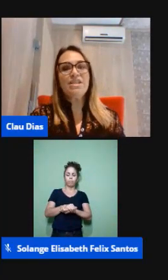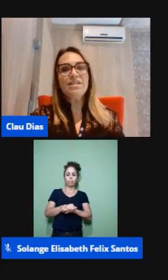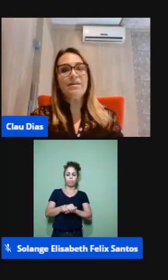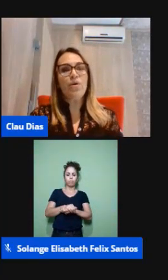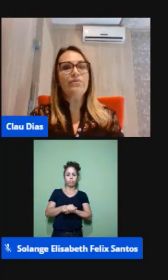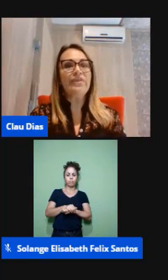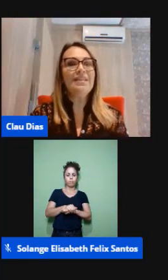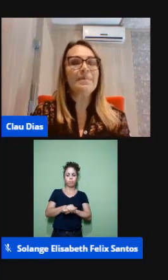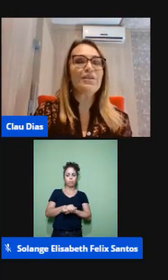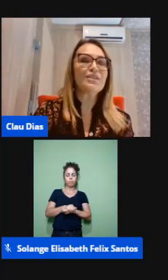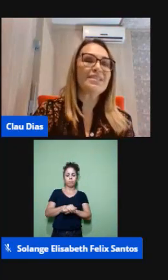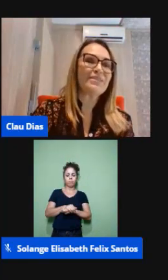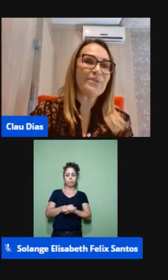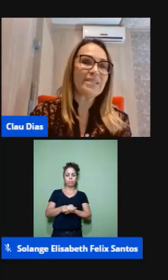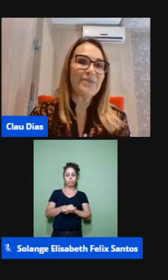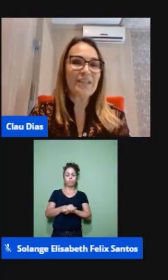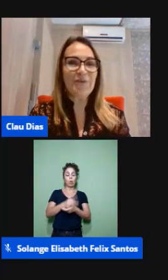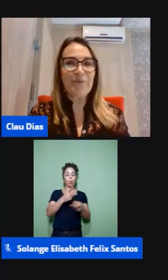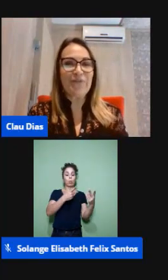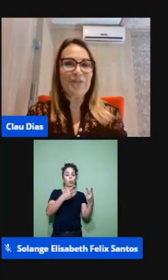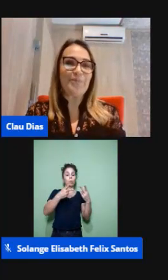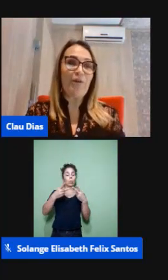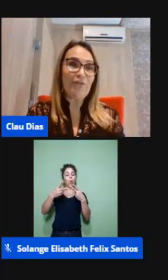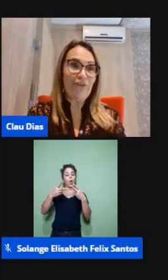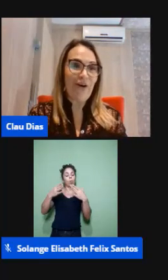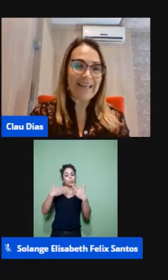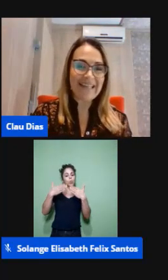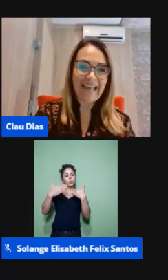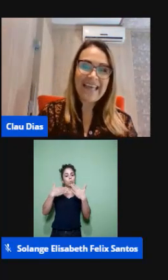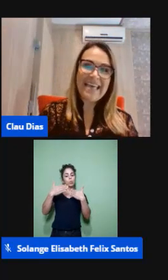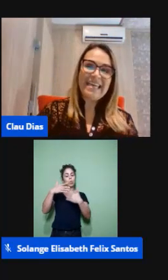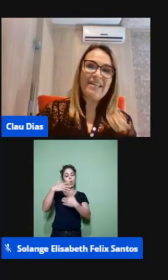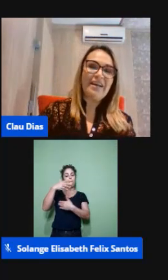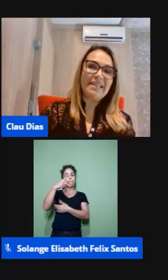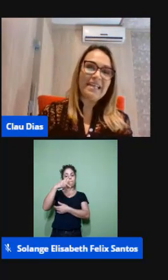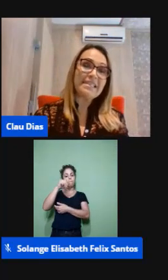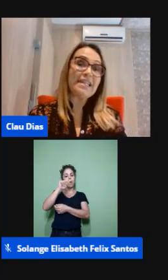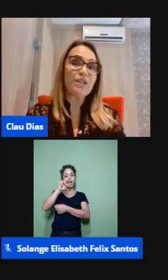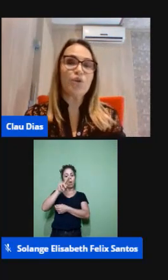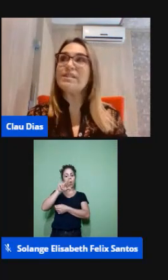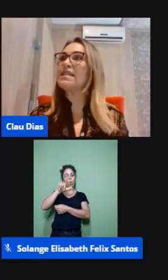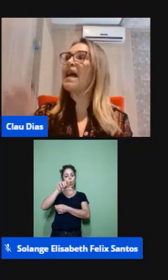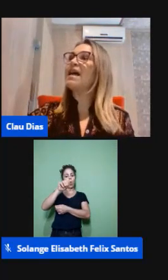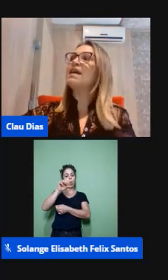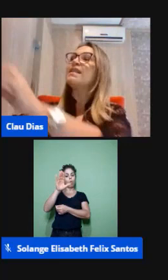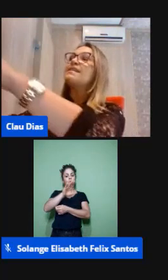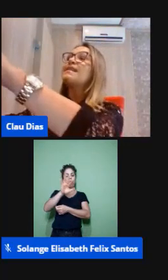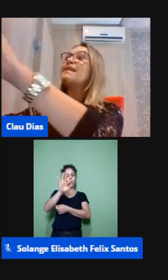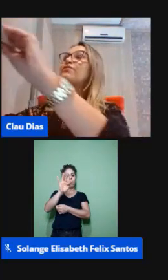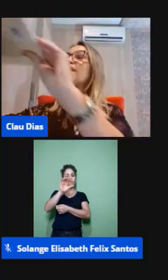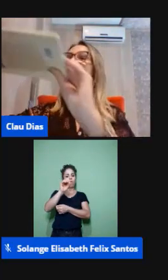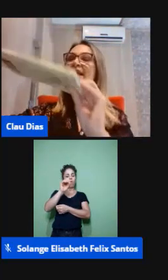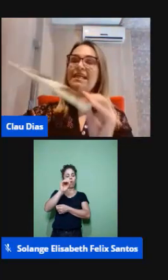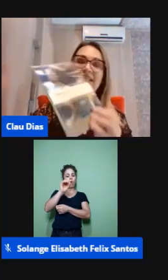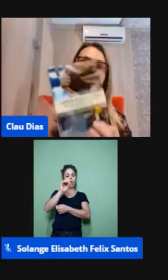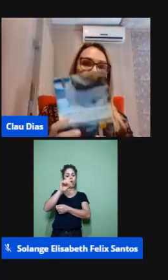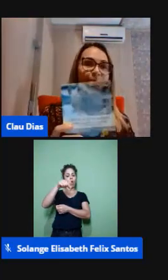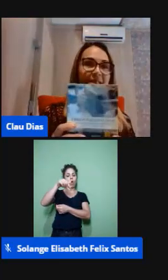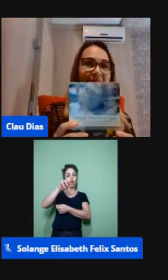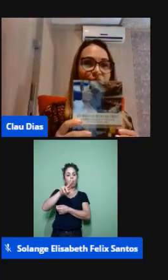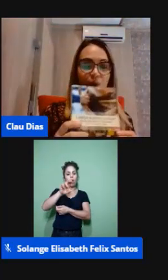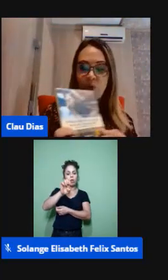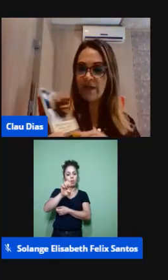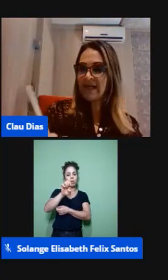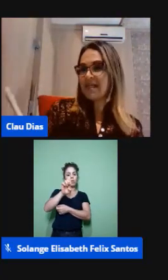Bom, então a gente convida para a nossa discussão aqui o professor Paulo Fock, né? Que ele vai trazer, ele trouxe lá nesse livro aqui, que a Ana